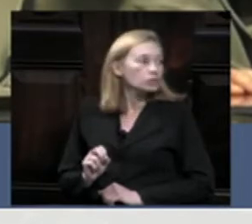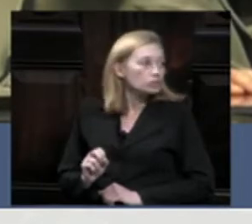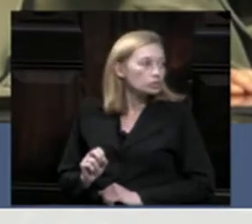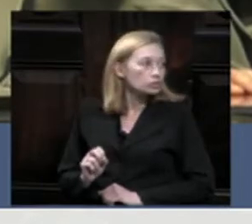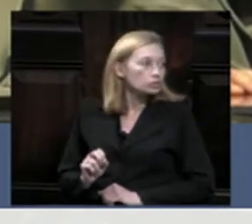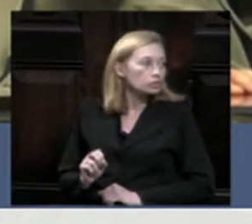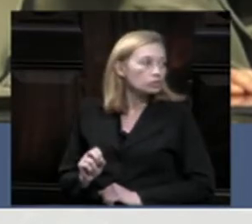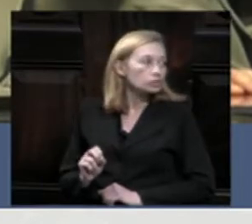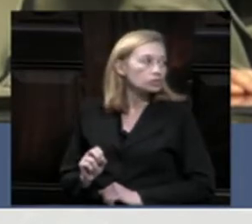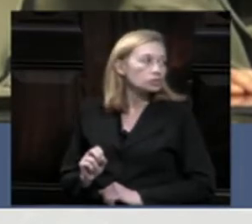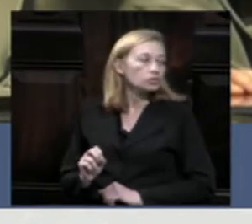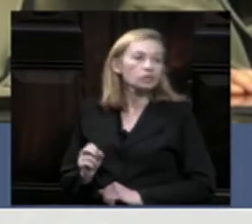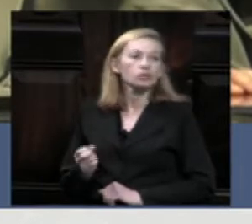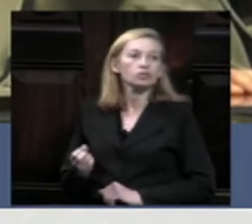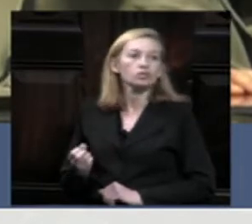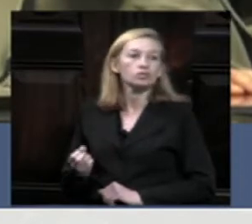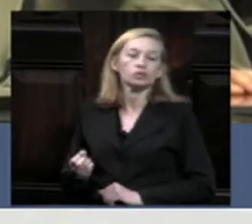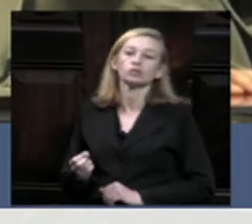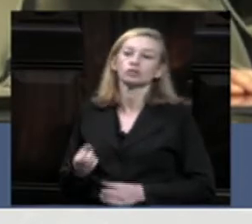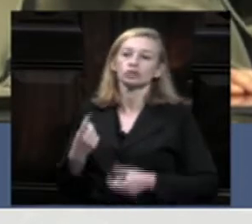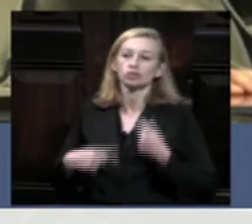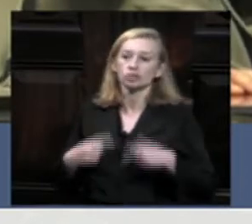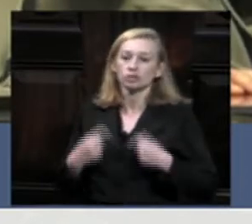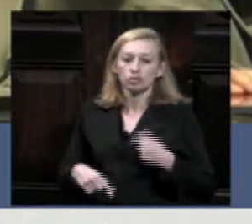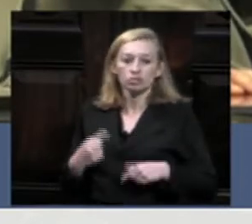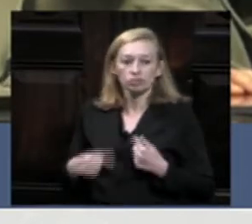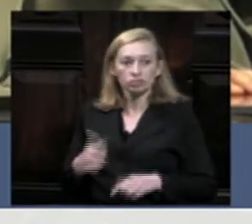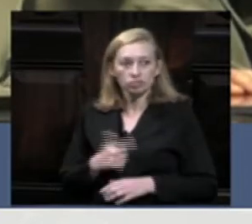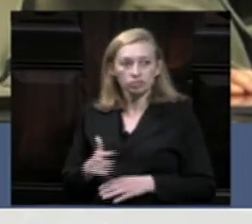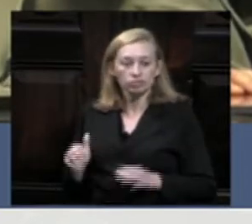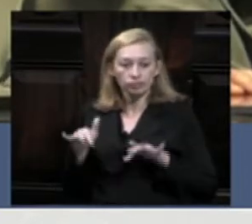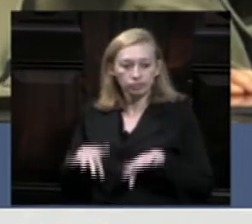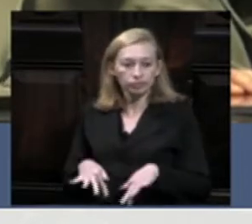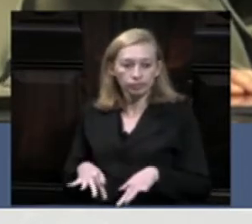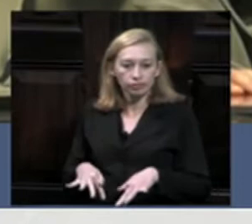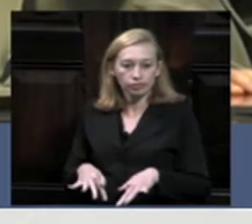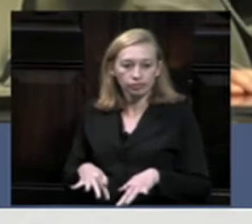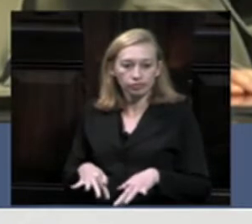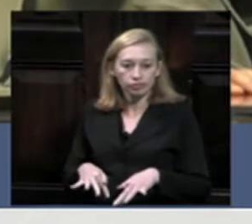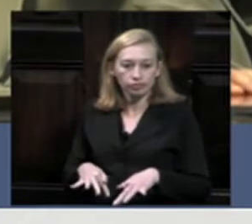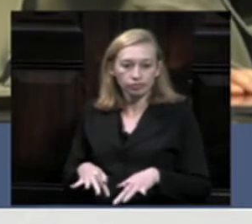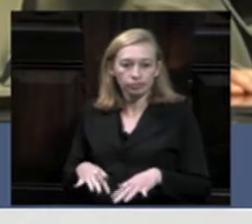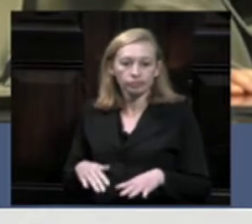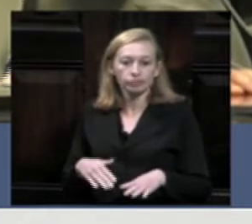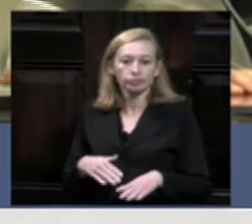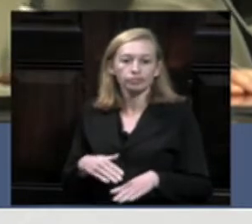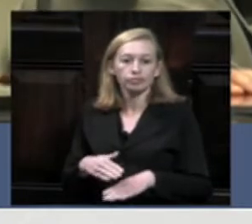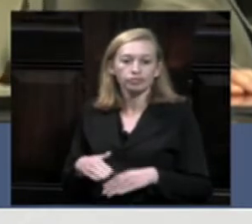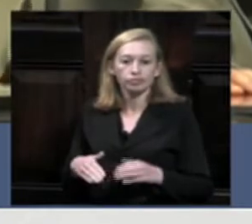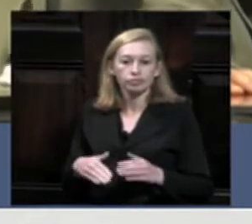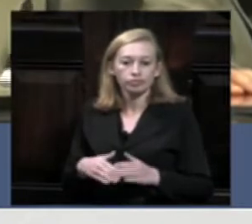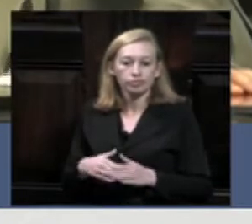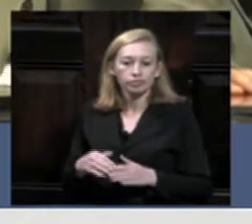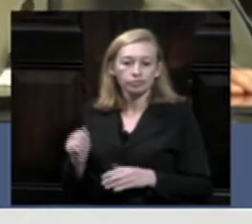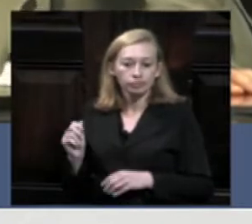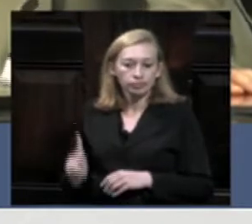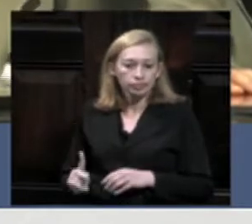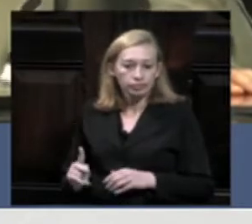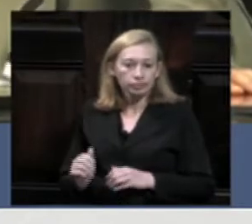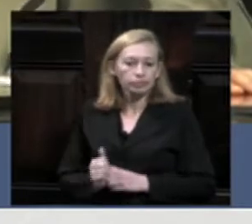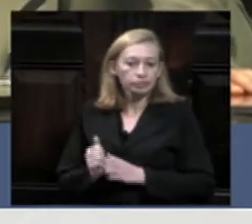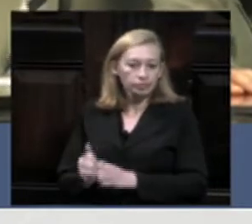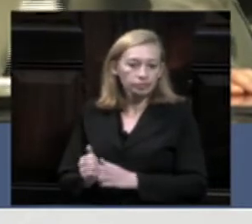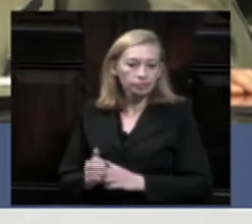Estado do Rio de Janeiro. Em discussão, não havendo que queira discutir, encerrada a discussão, em votação, os senhores que aprovam isso como estão, aprovado,